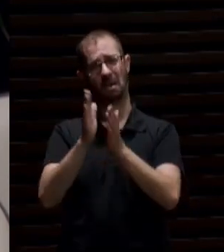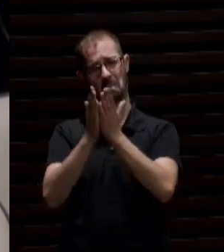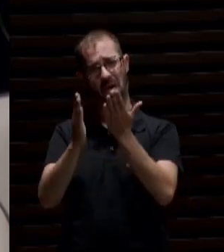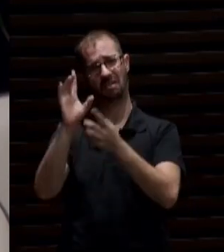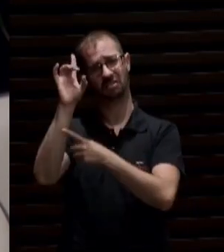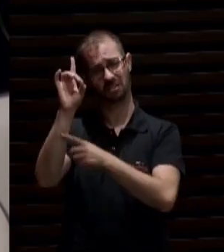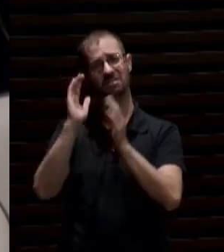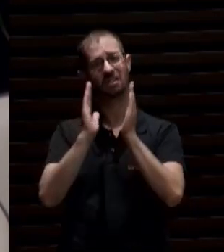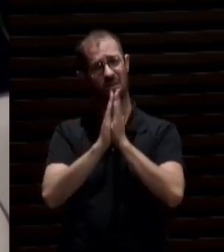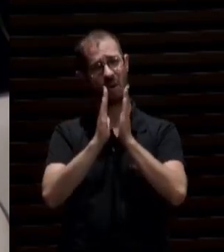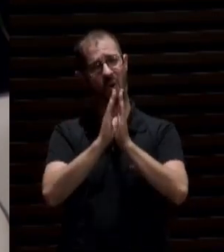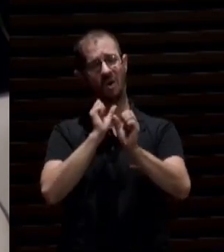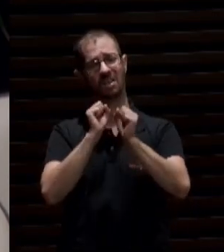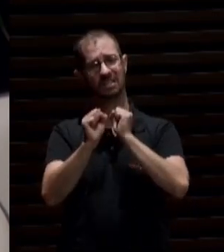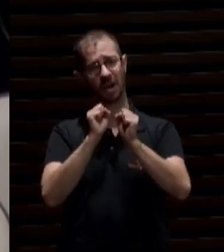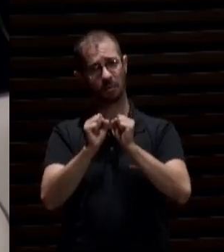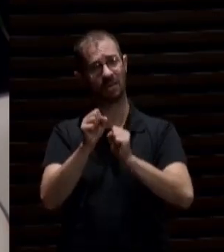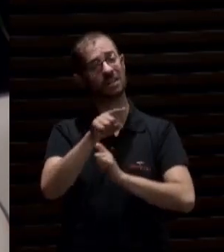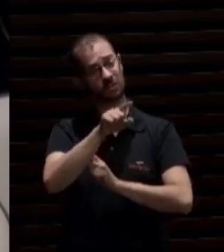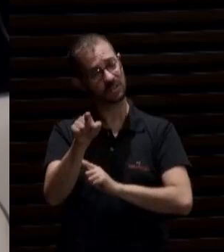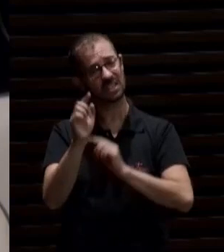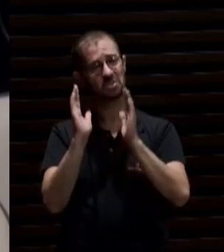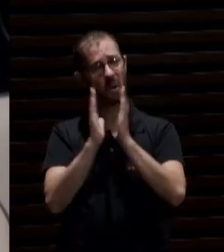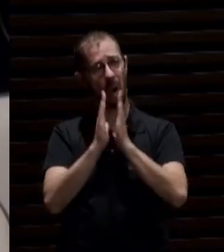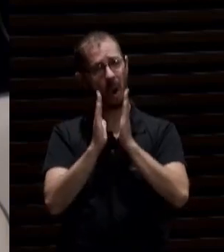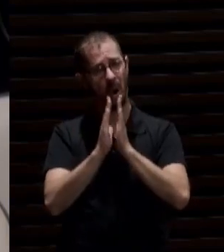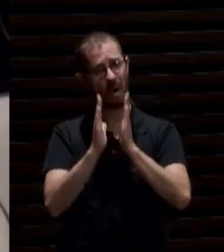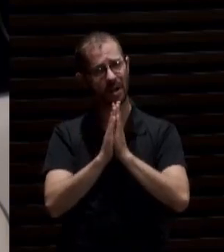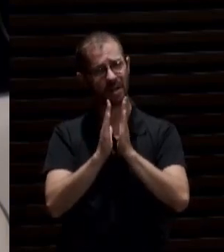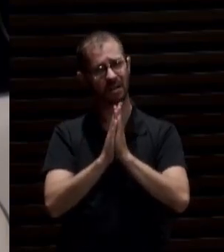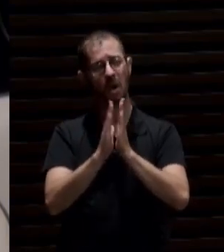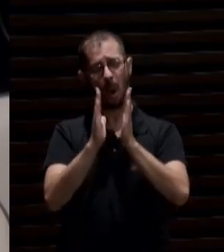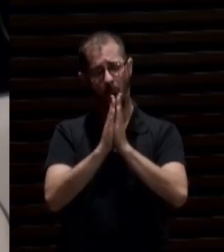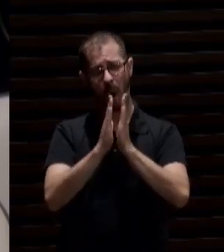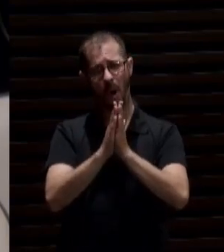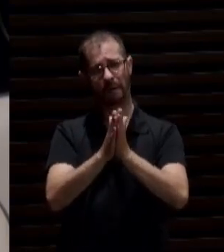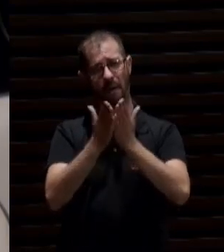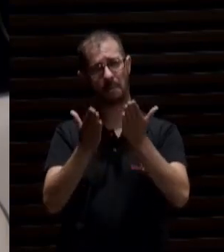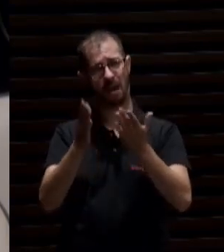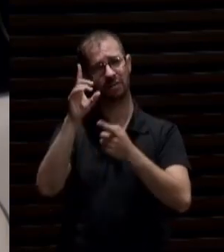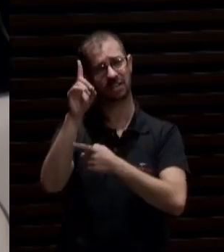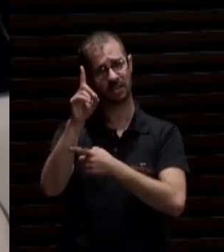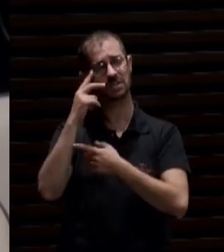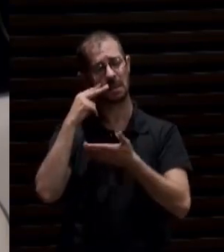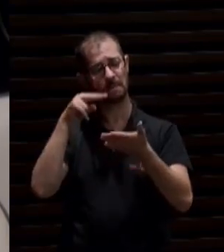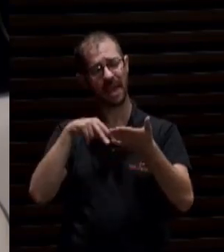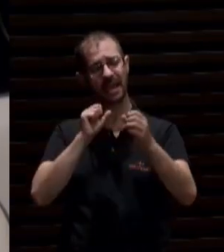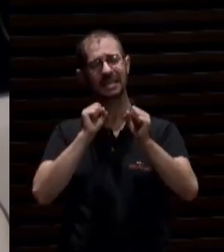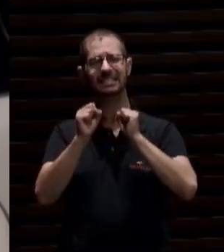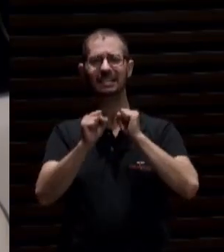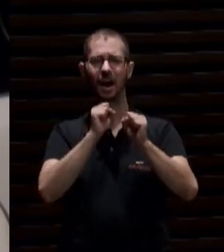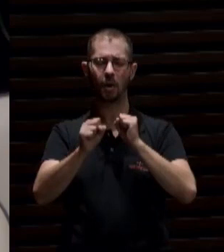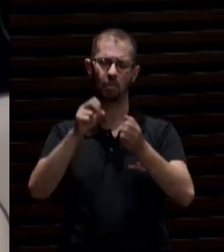salmos. Então, meus irmãos, orem, mas não orem somente, orem a palavra de Deus. Peguem os salmos, leiam